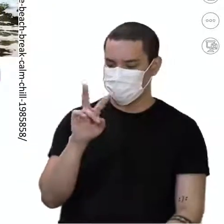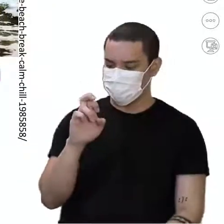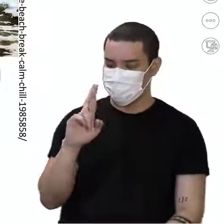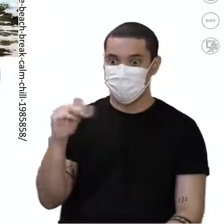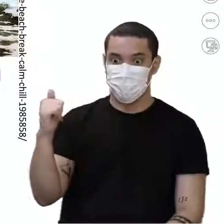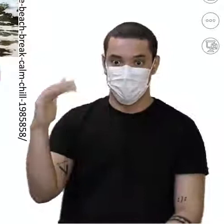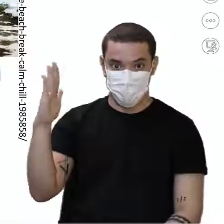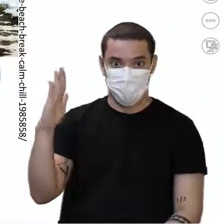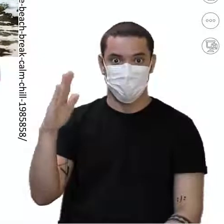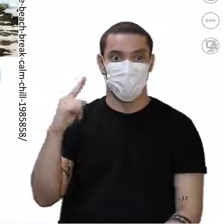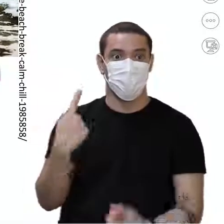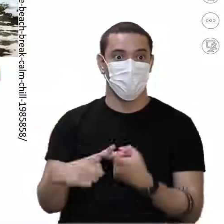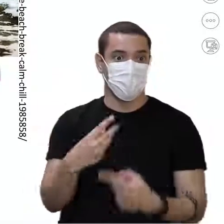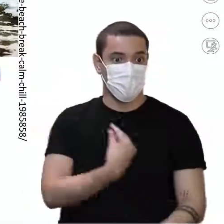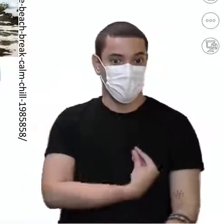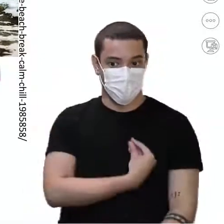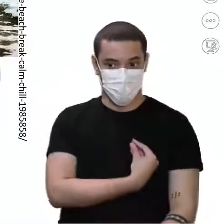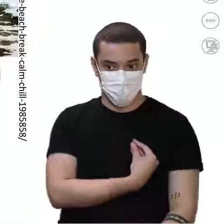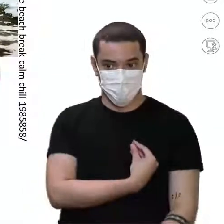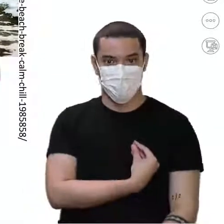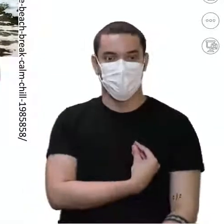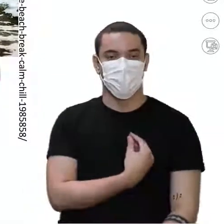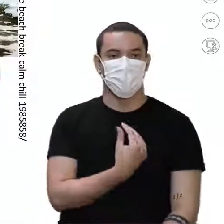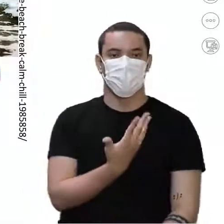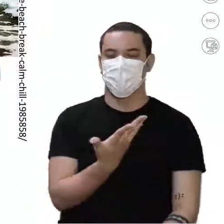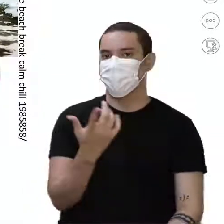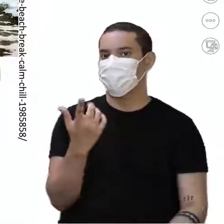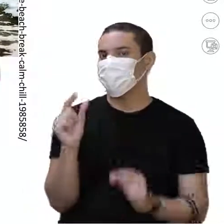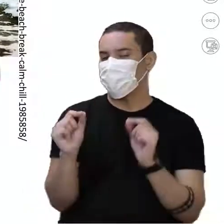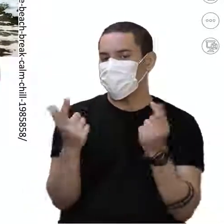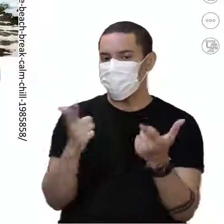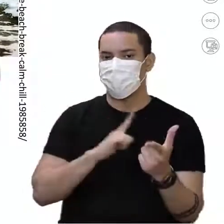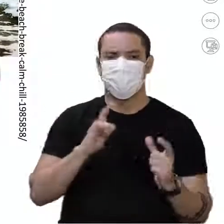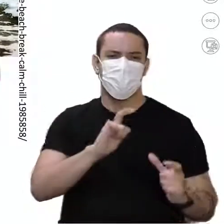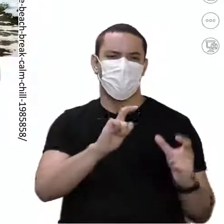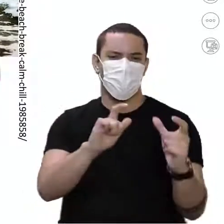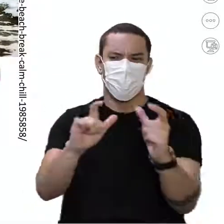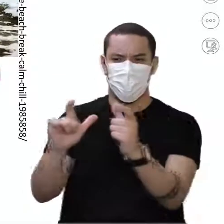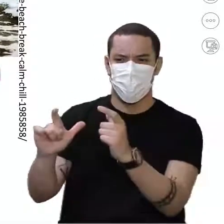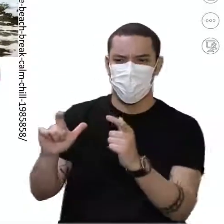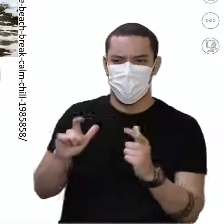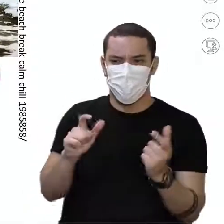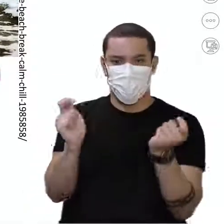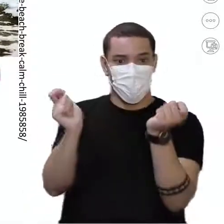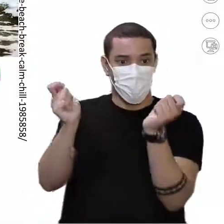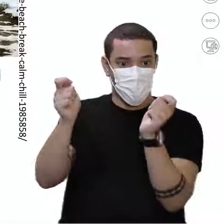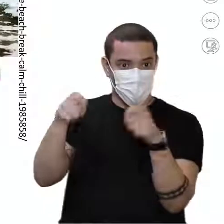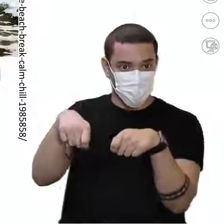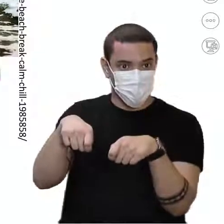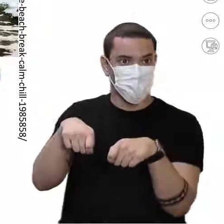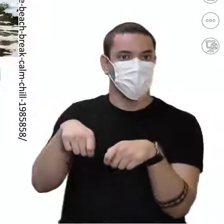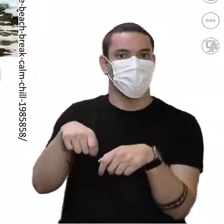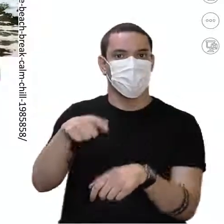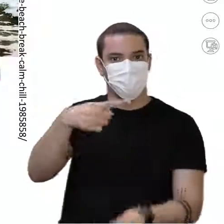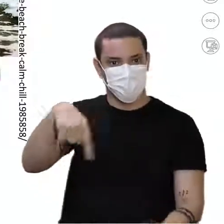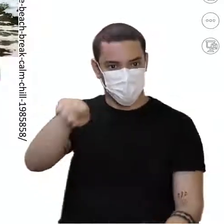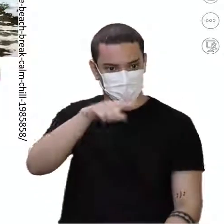to? Você já esteve o quê? Aí nós temos os lugares que você já pode ter